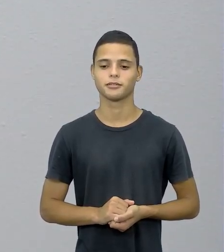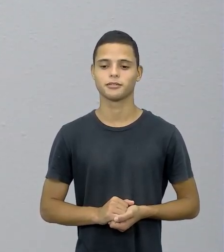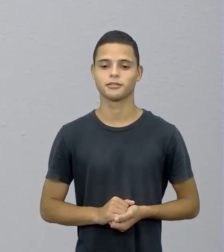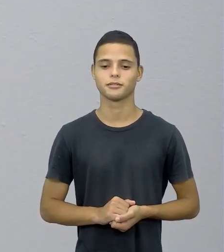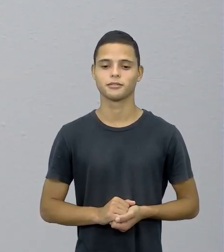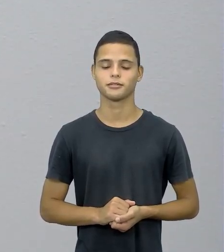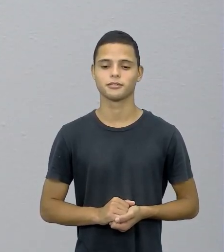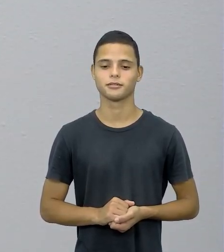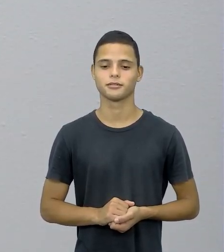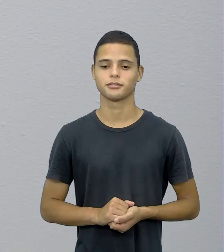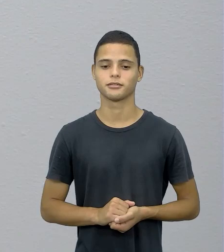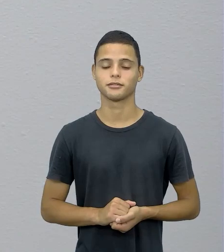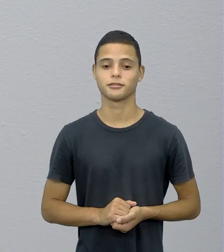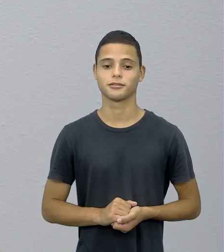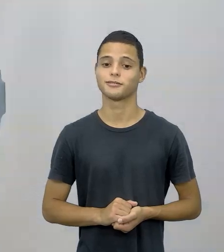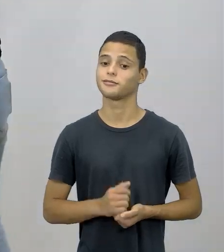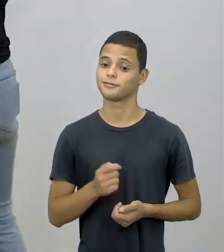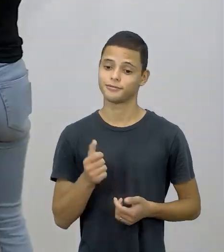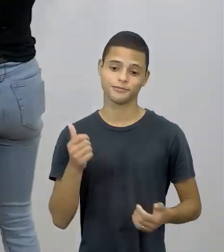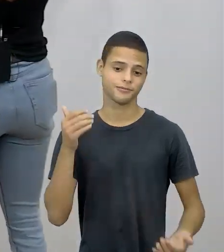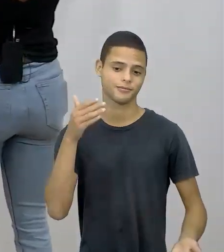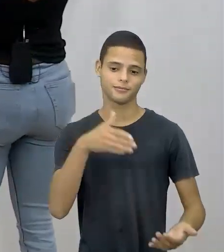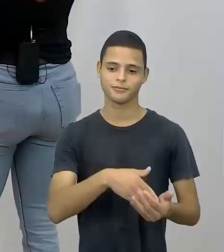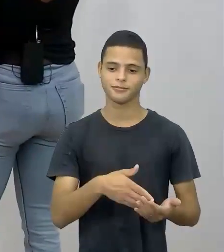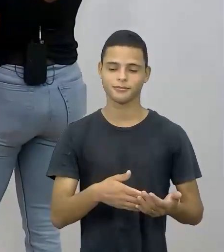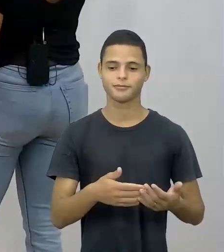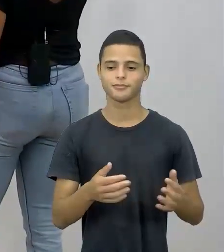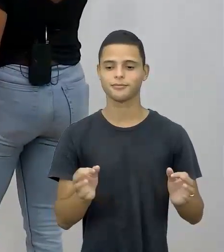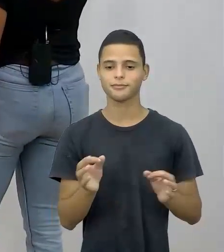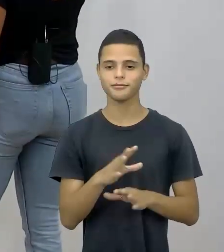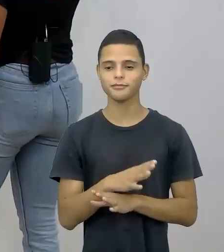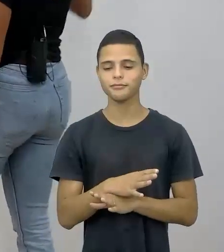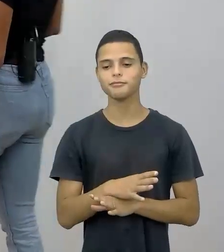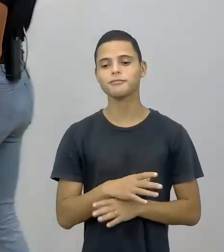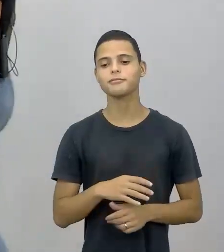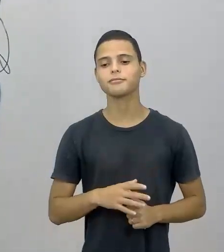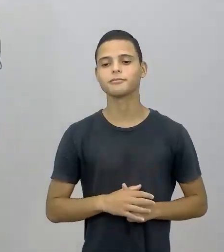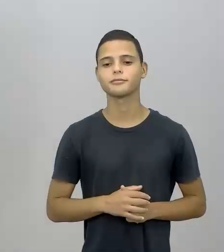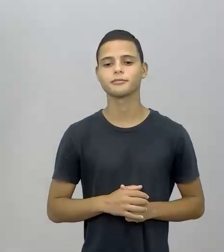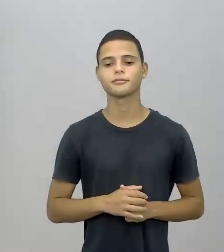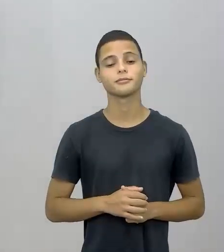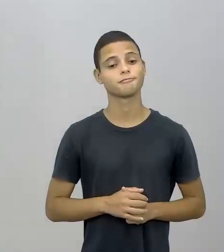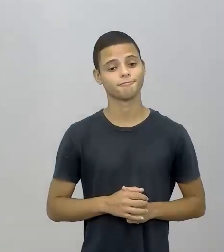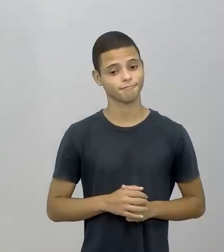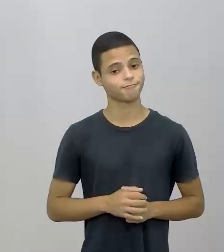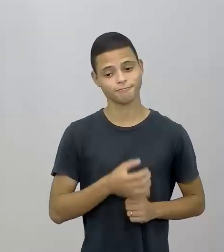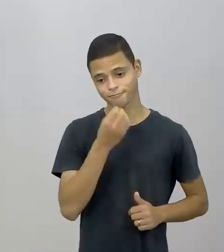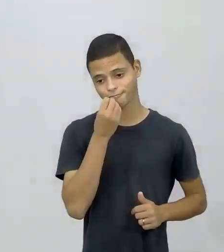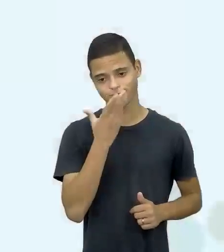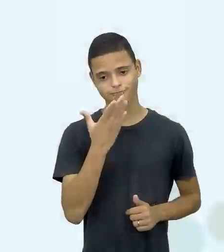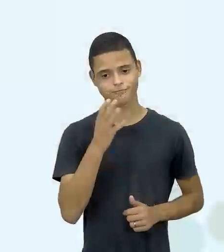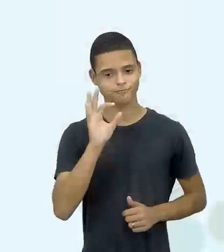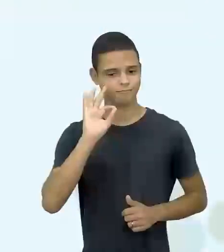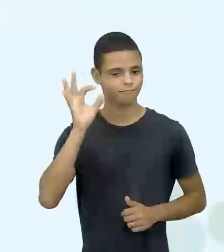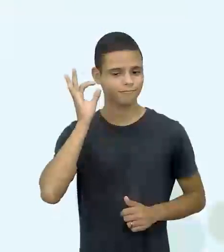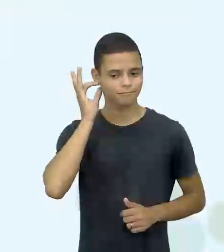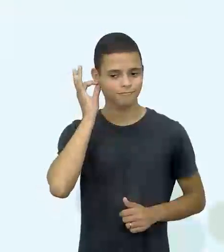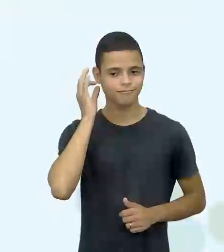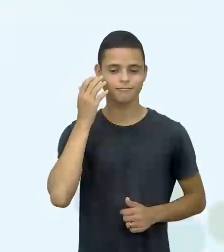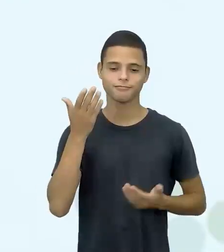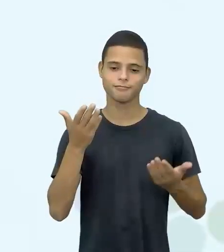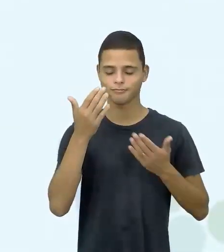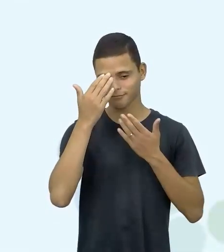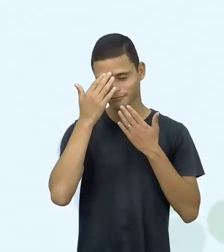Já. Já. 10. Boa, Mauro. Variações. Muito bem. Eu